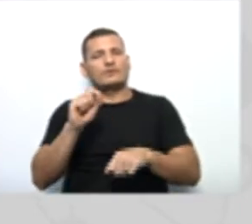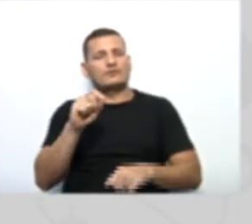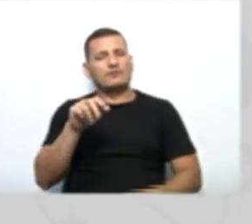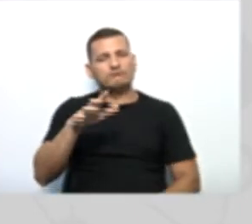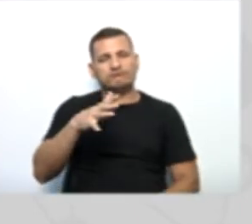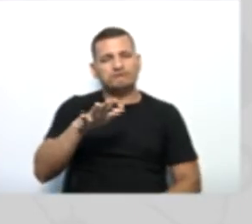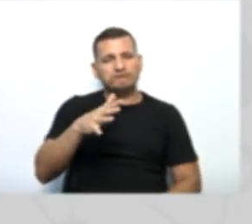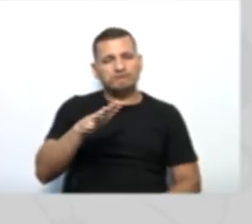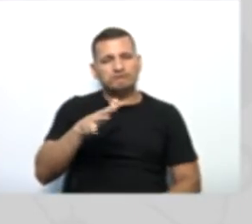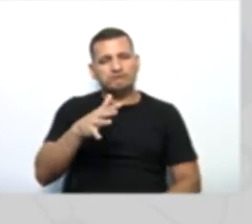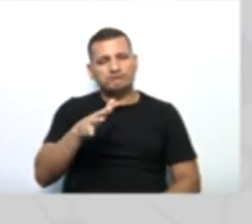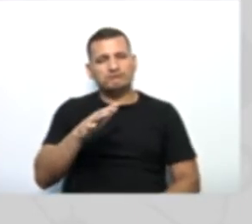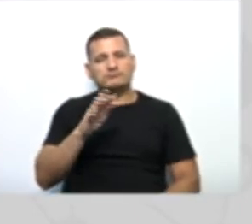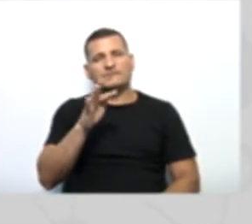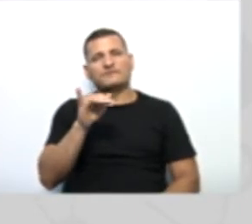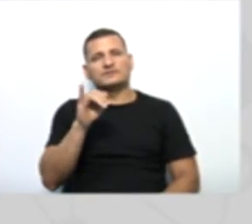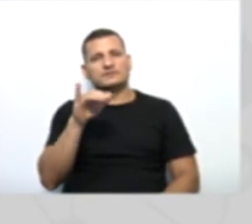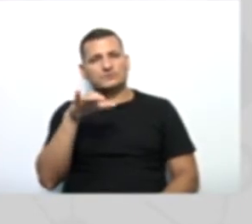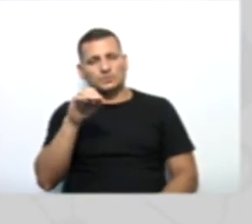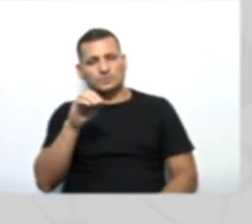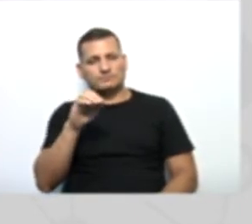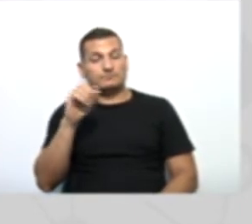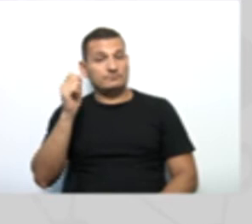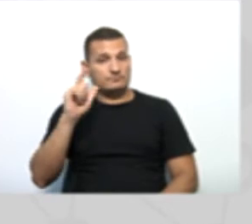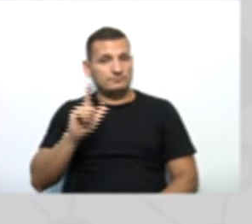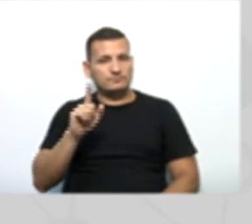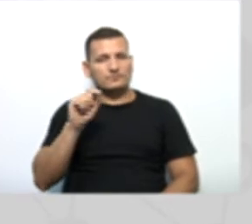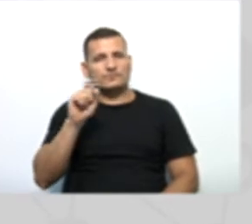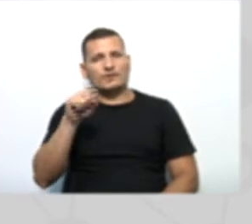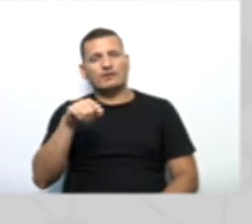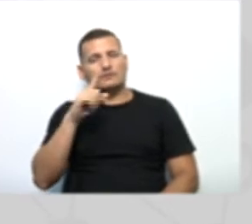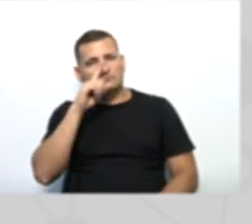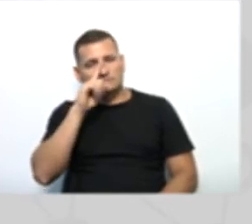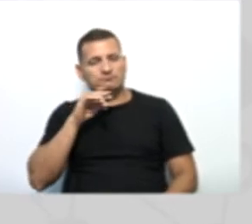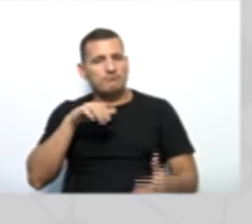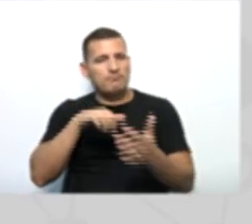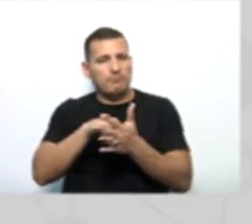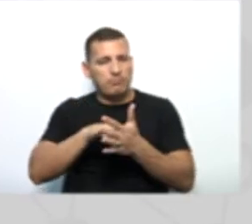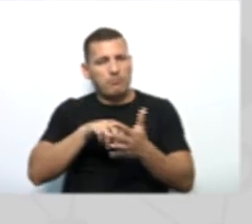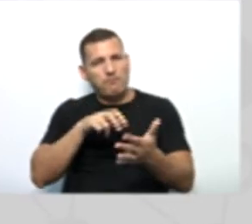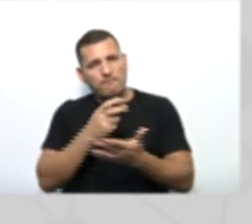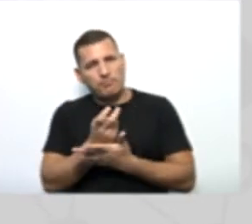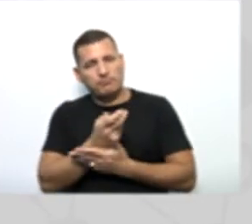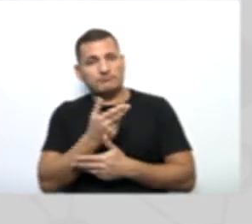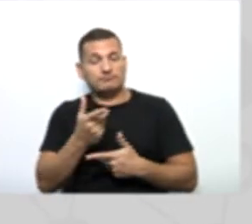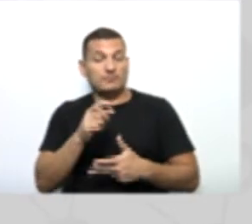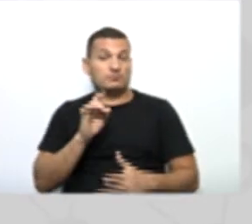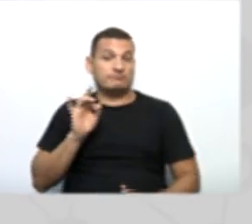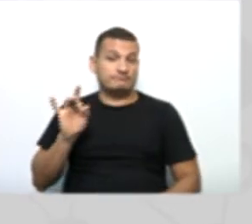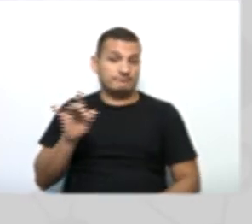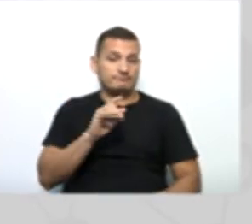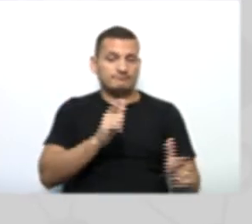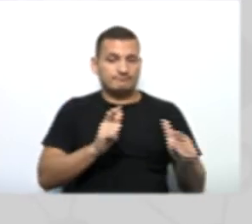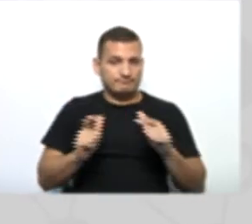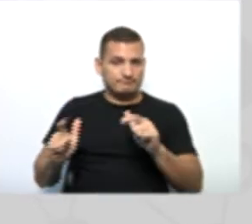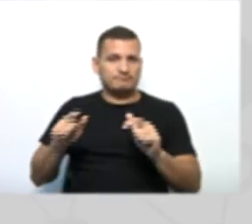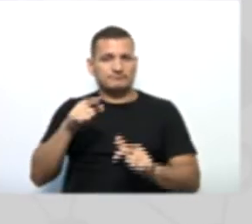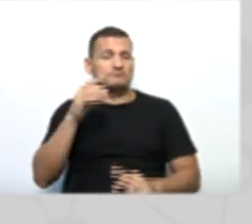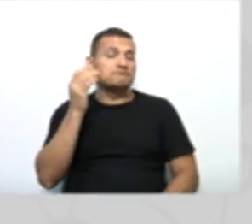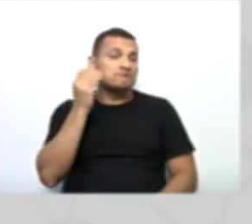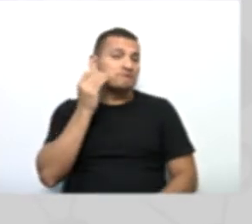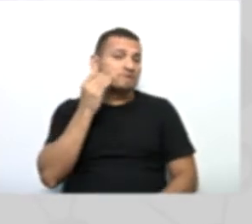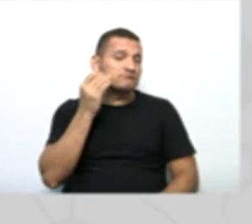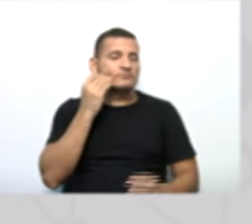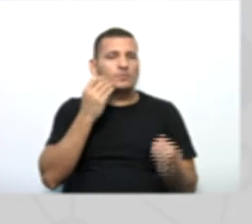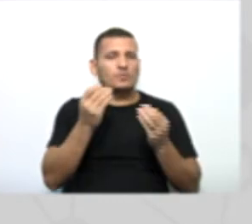médio. Ah, é risco físico. E o azul, professor? É risco de acidente. Então, em cada setor você vai verificar o tamanho